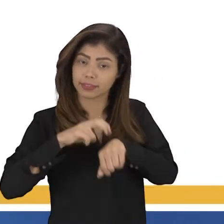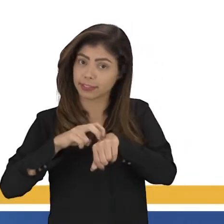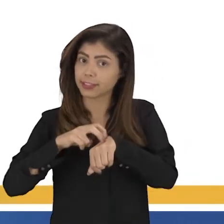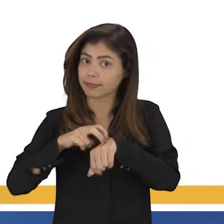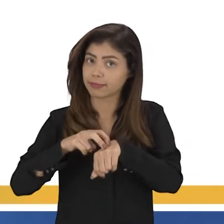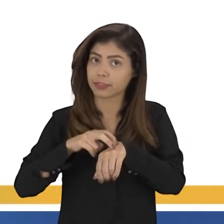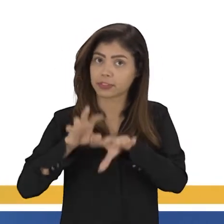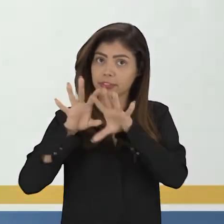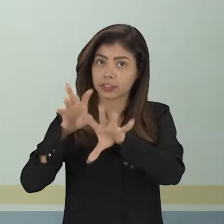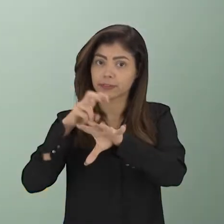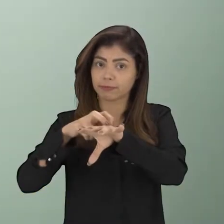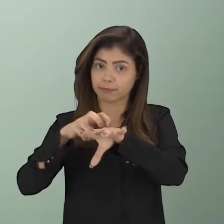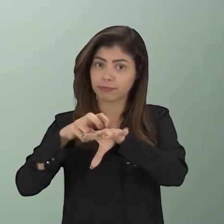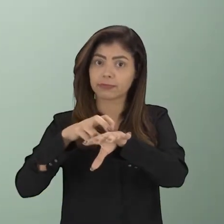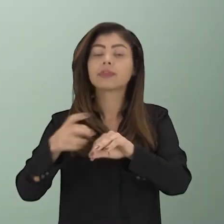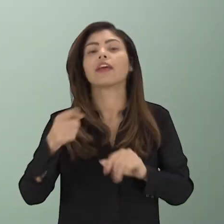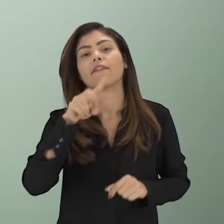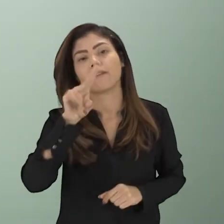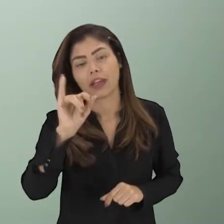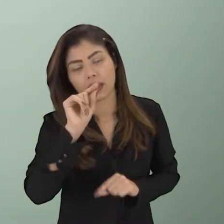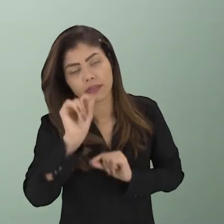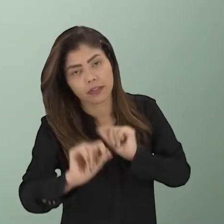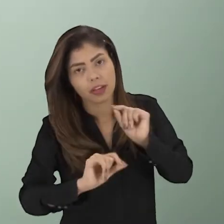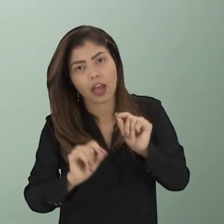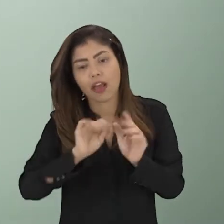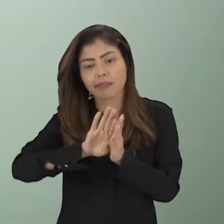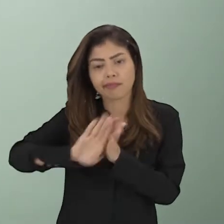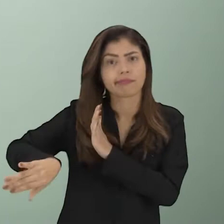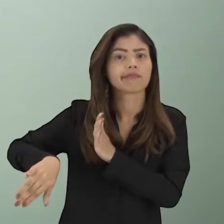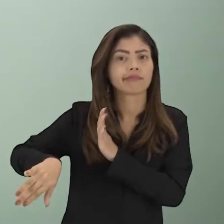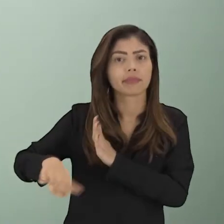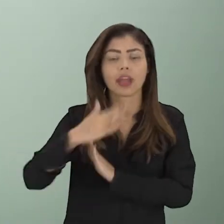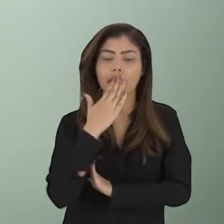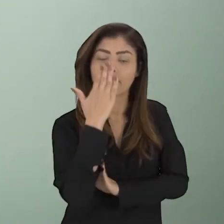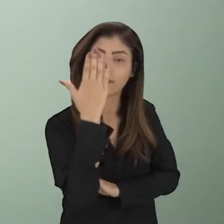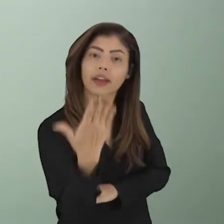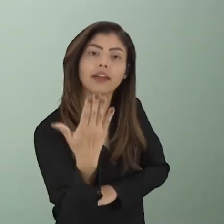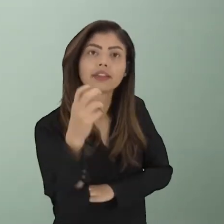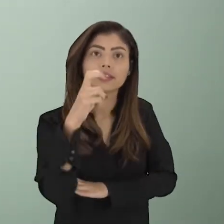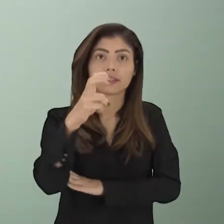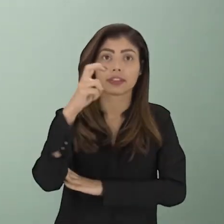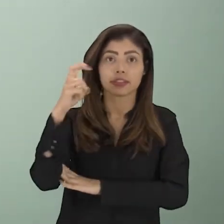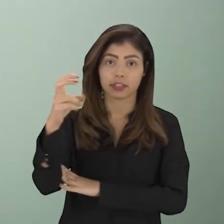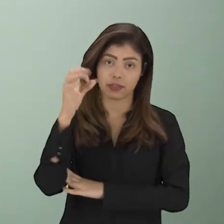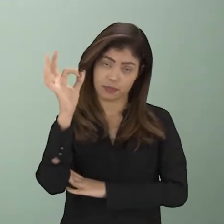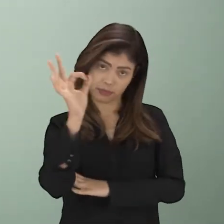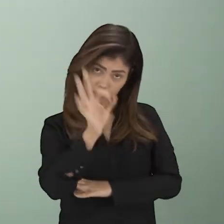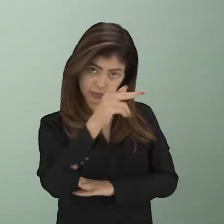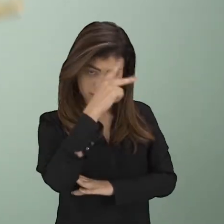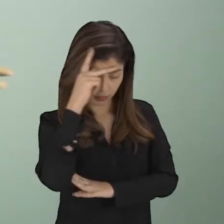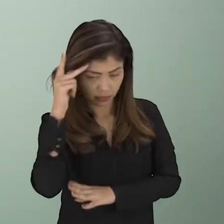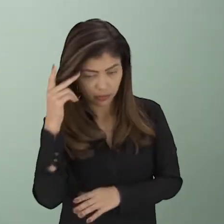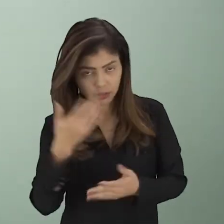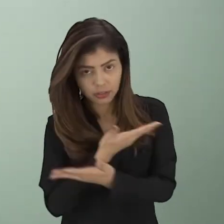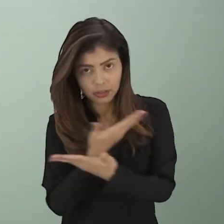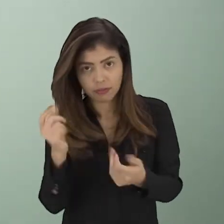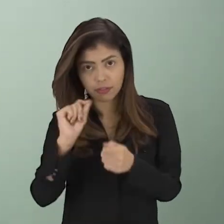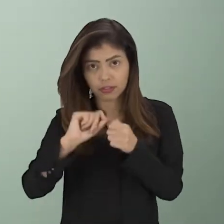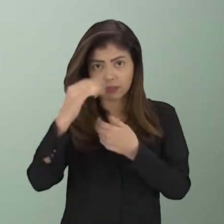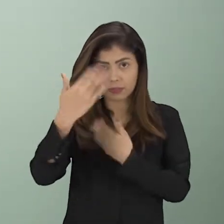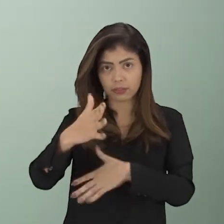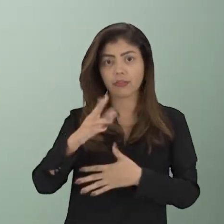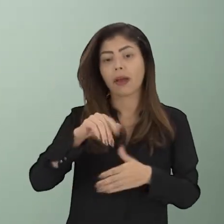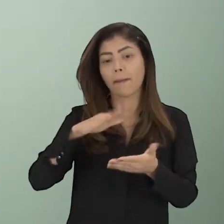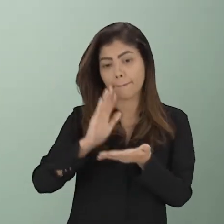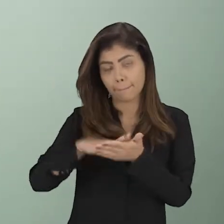Você ficando naquela parte verde, você vai eliminar, vai estar na frente de 55% das pessoas que fazem a prova,